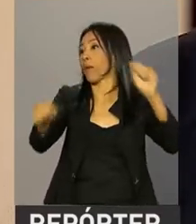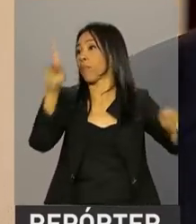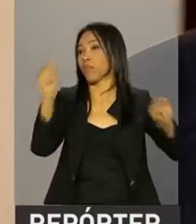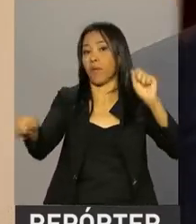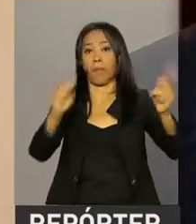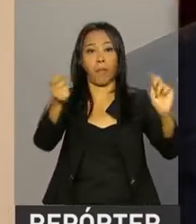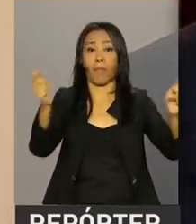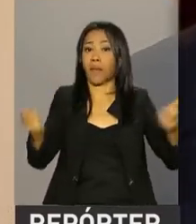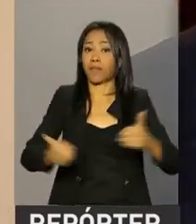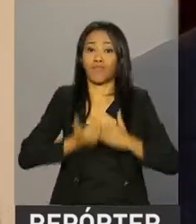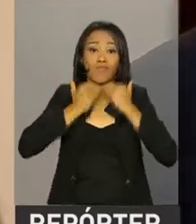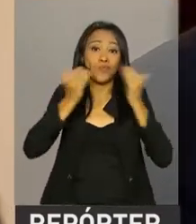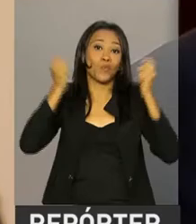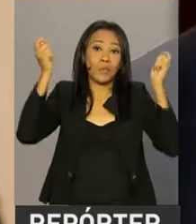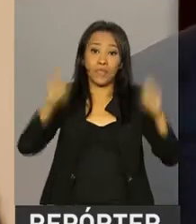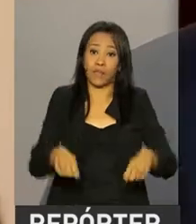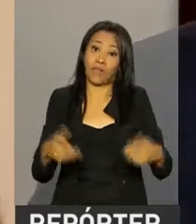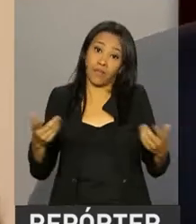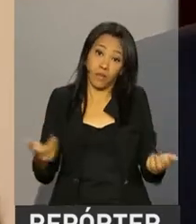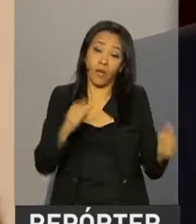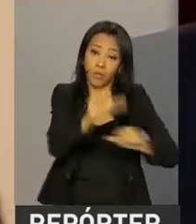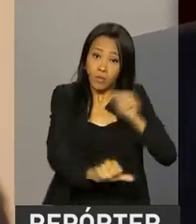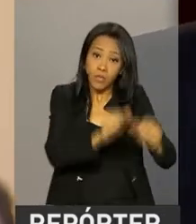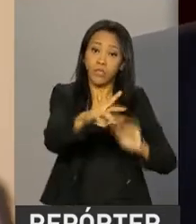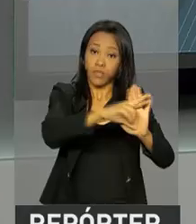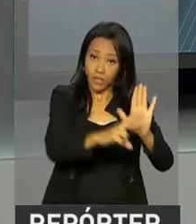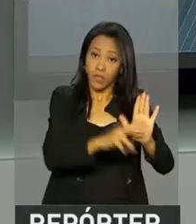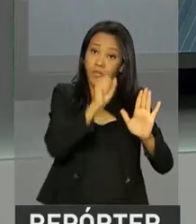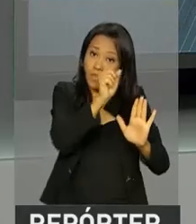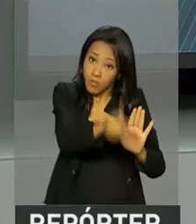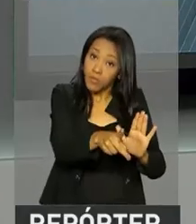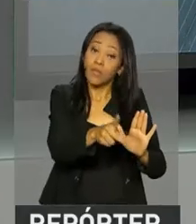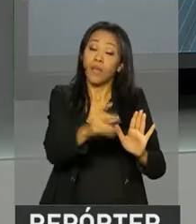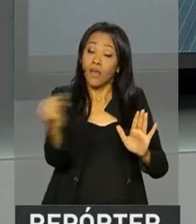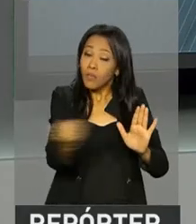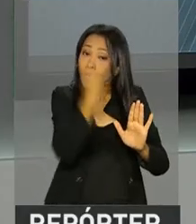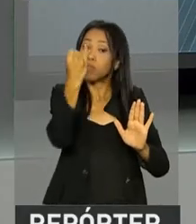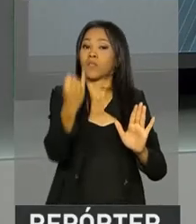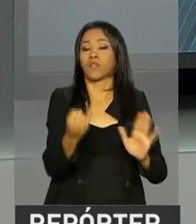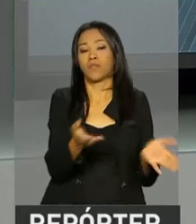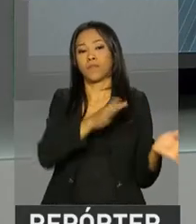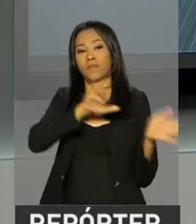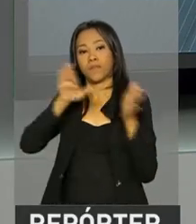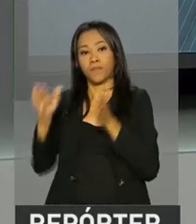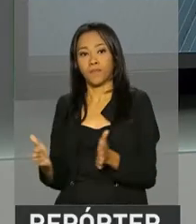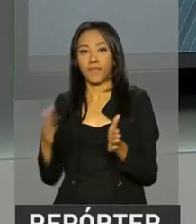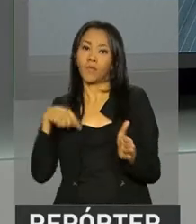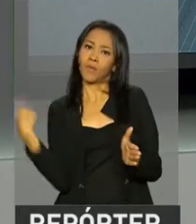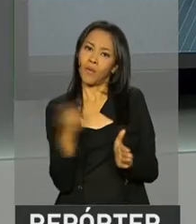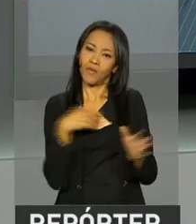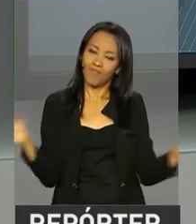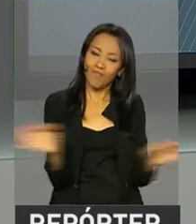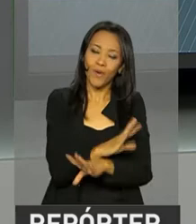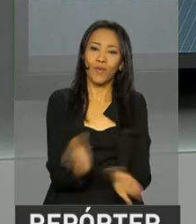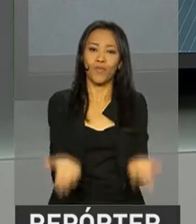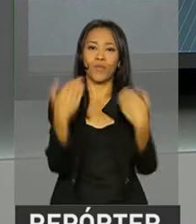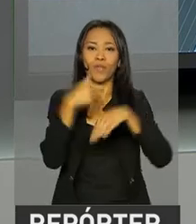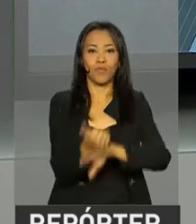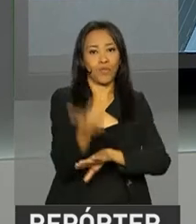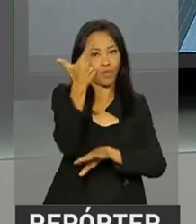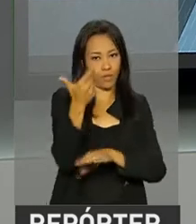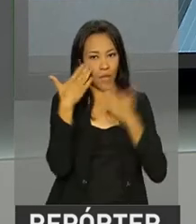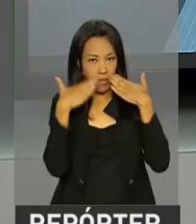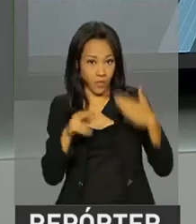portanto é a forma presidenta é absolutamente fundamental que nós ficamos por aqui voltamos ao meio-dia na próxima edição do repórter